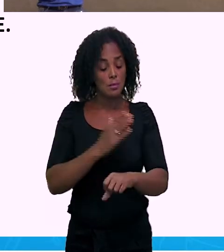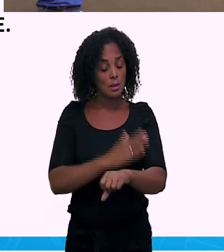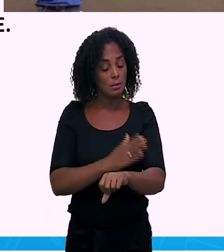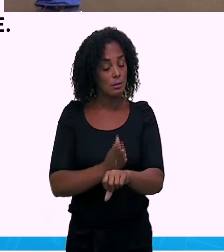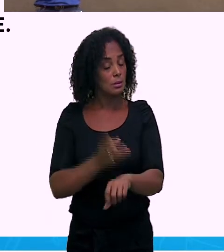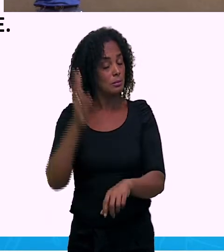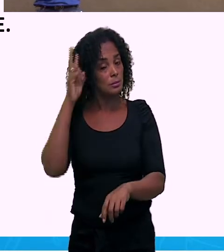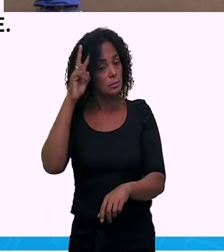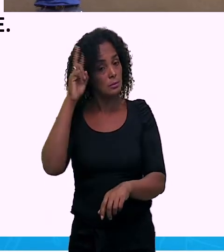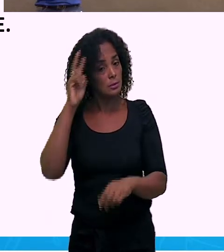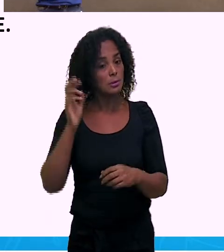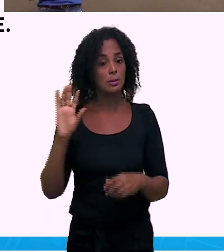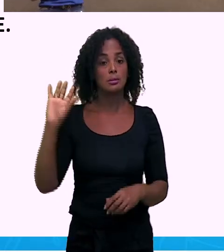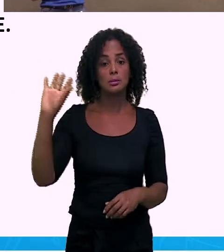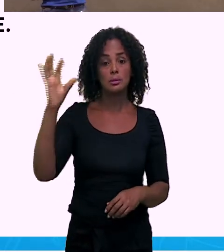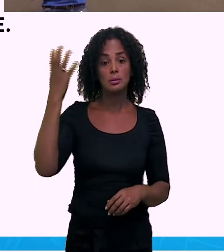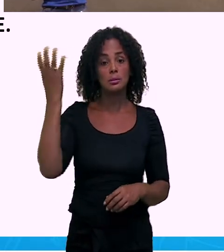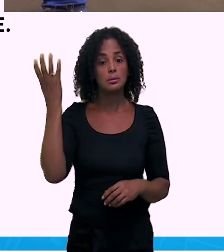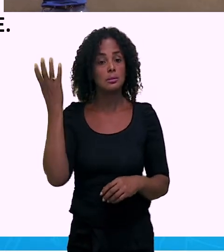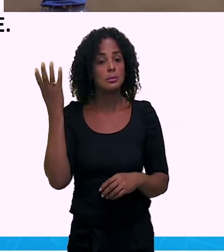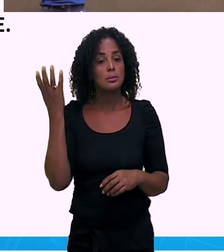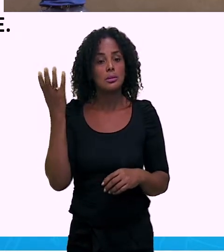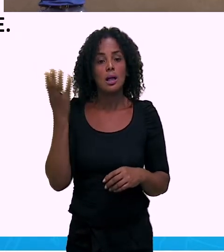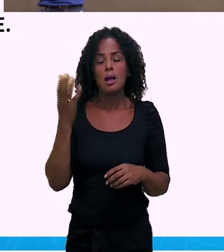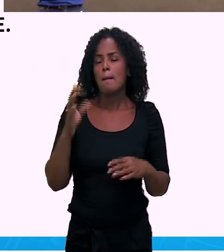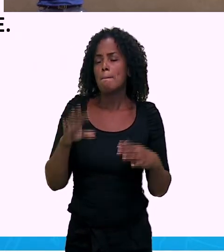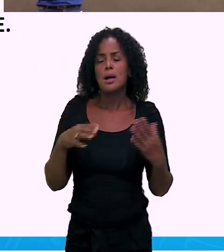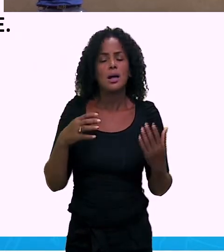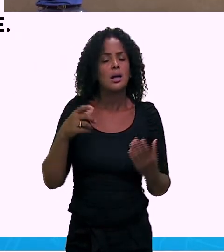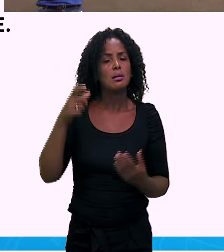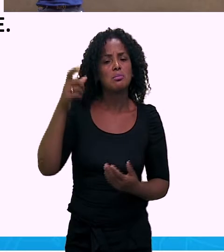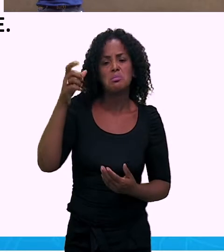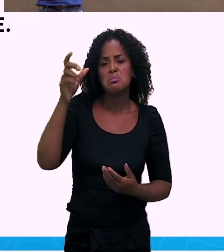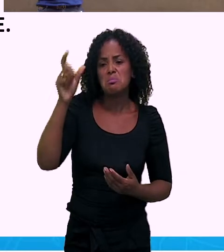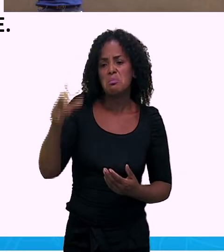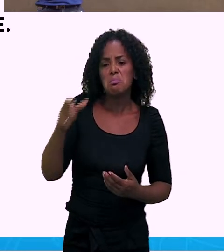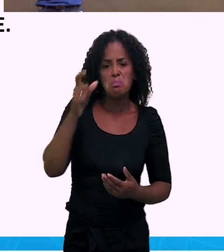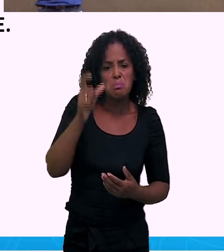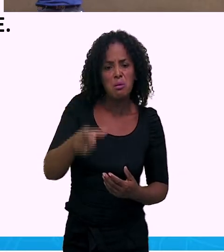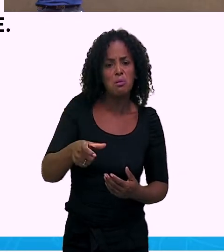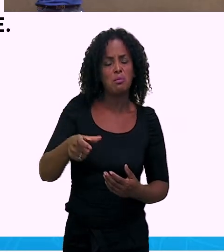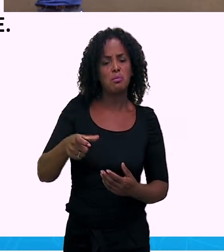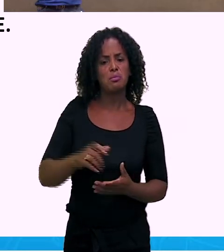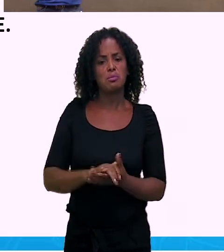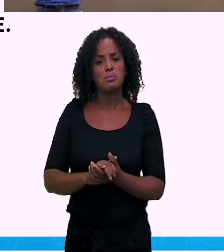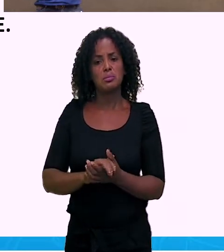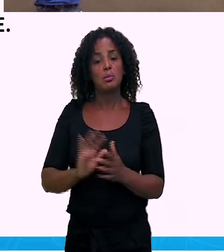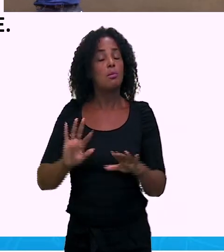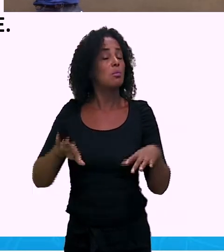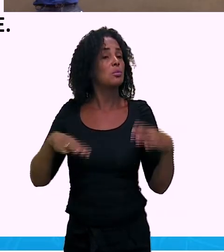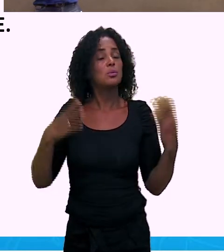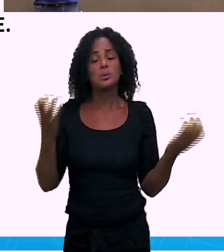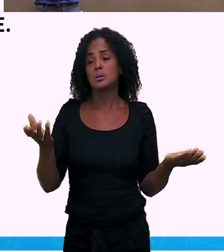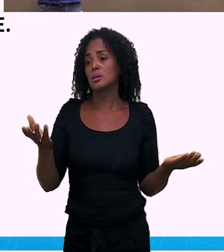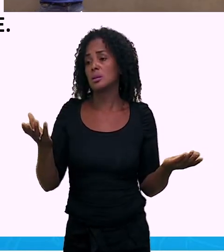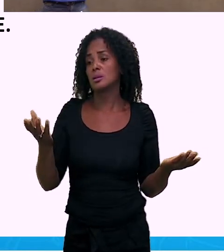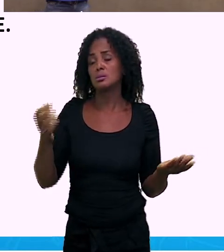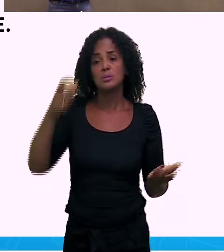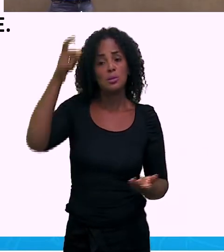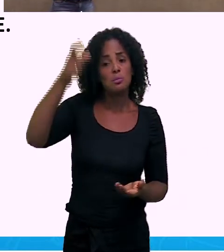aos acontecimentos que marcam um povo, uma nação e, às vezes, toda a humanidade.